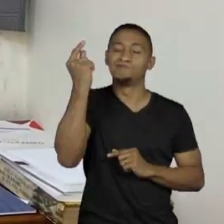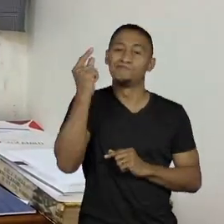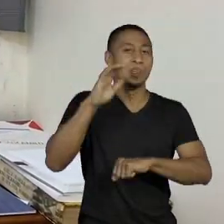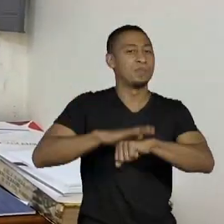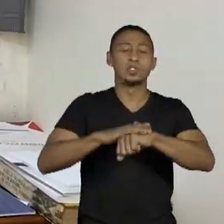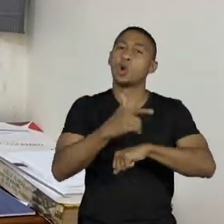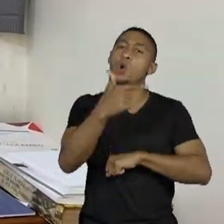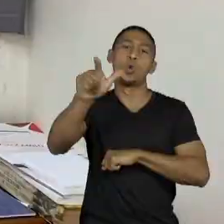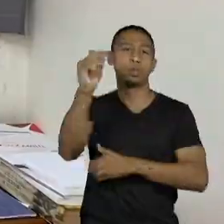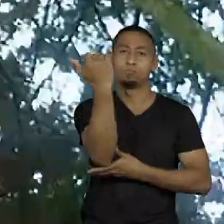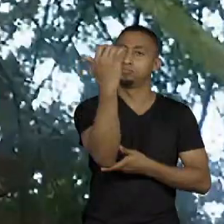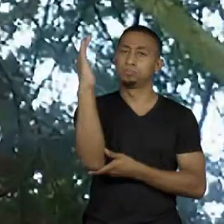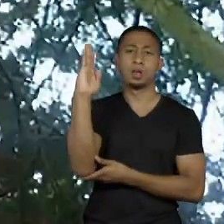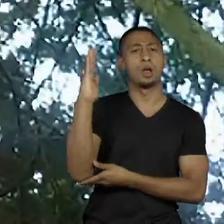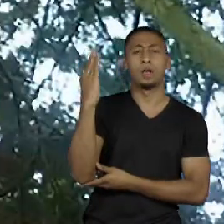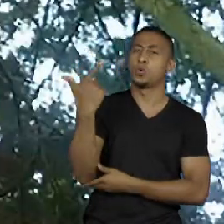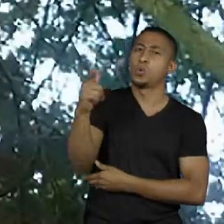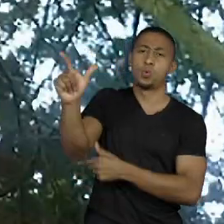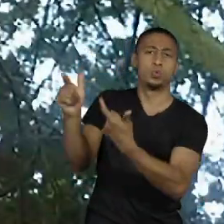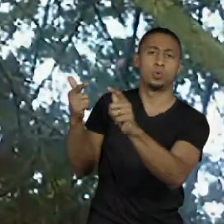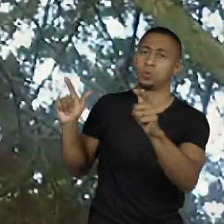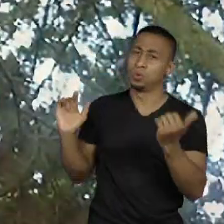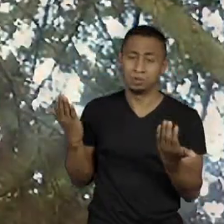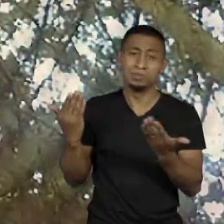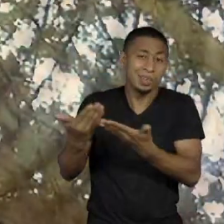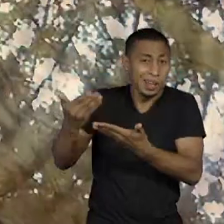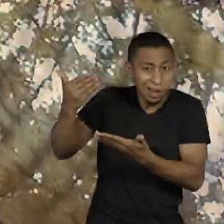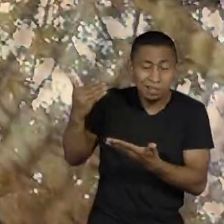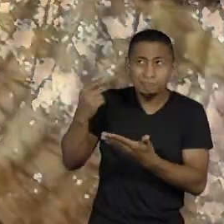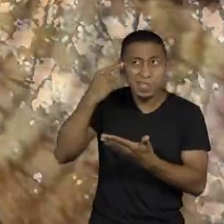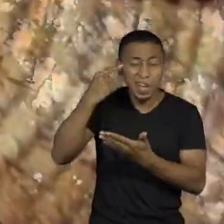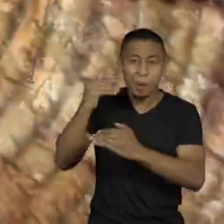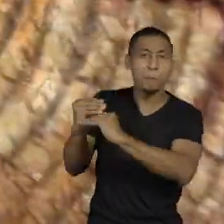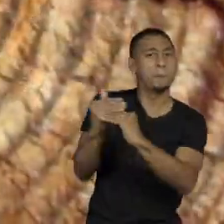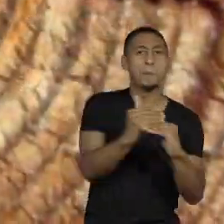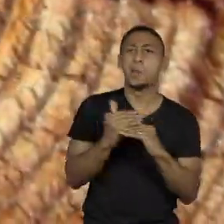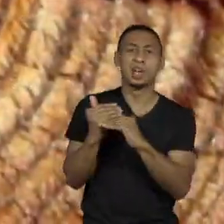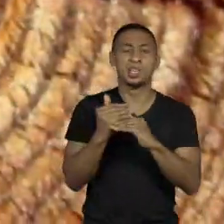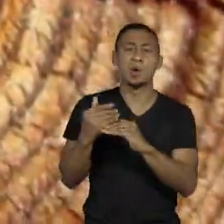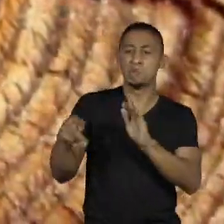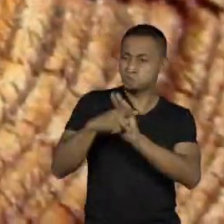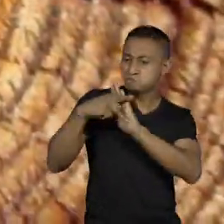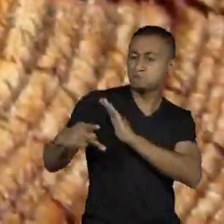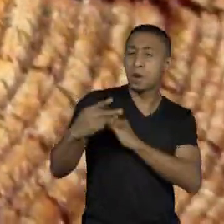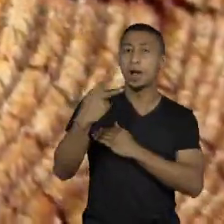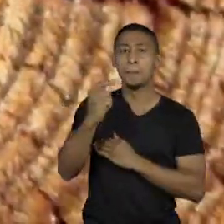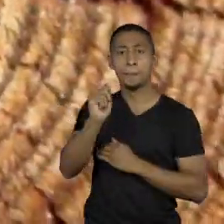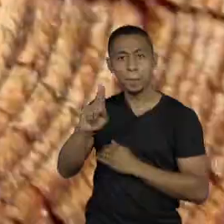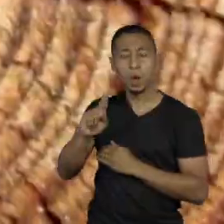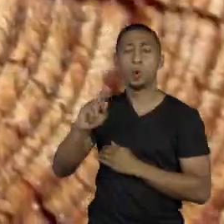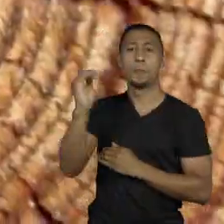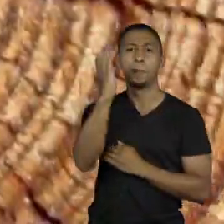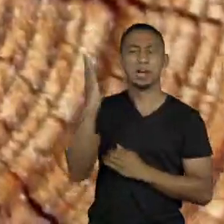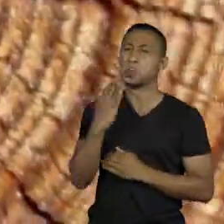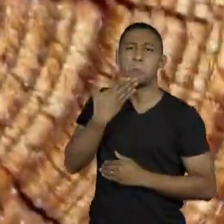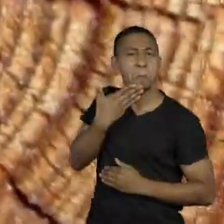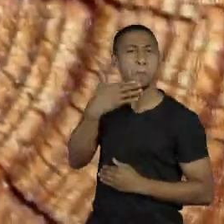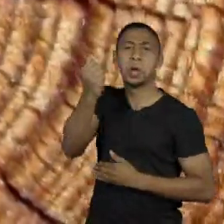ele fazia arcos muito bons, então ficou padronizado que o pau-brasil é a melhor